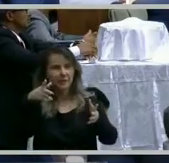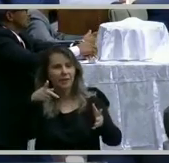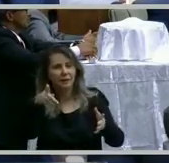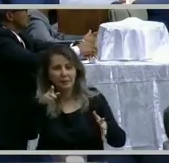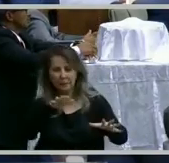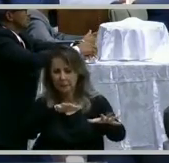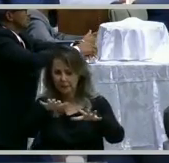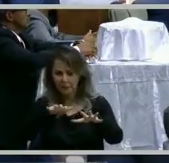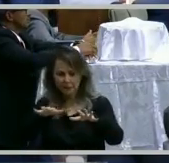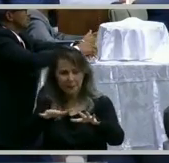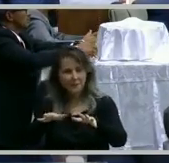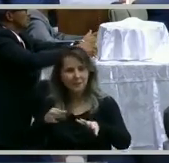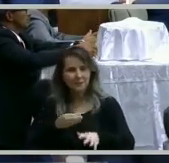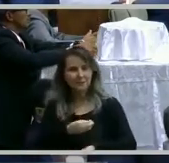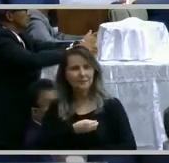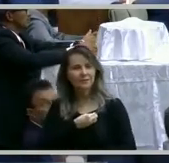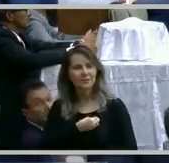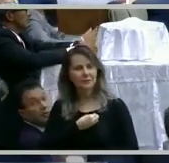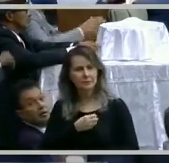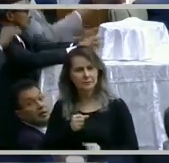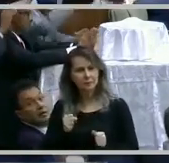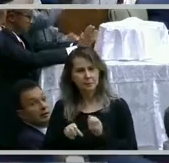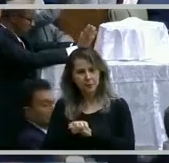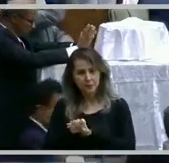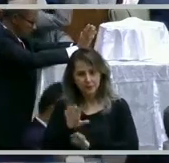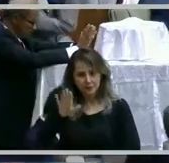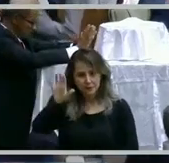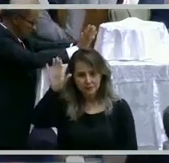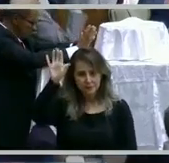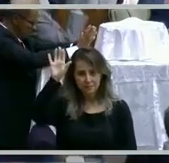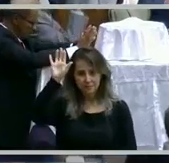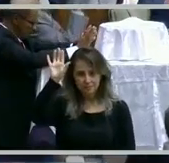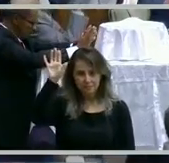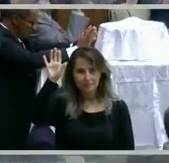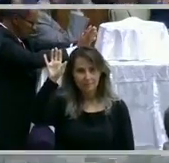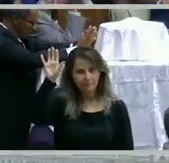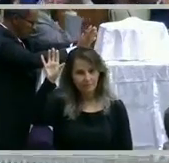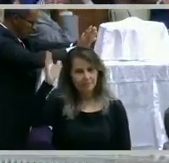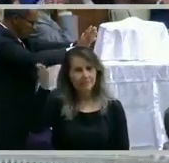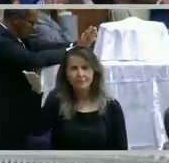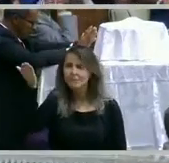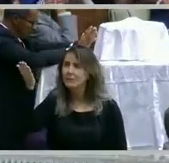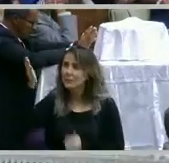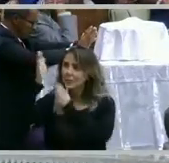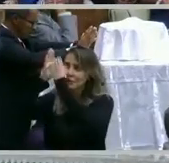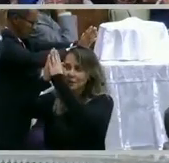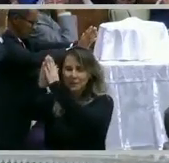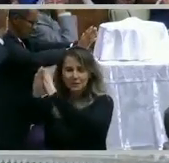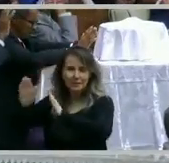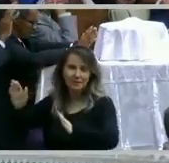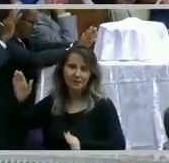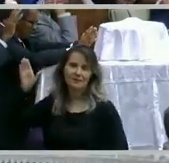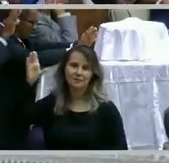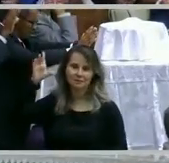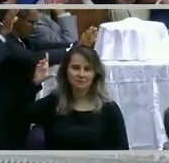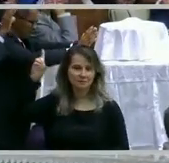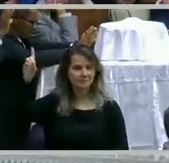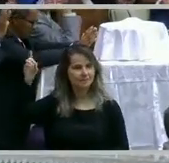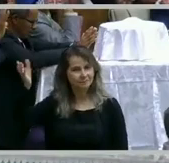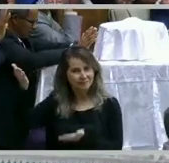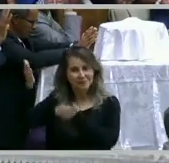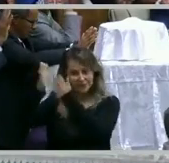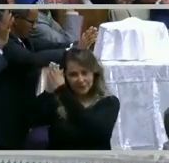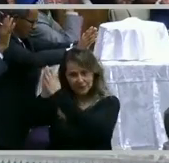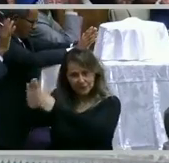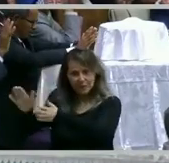Deus. Você pode levantar assim uma das mãos e adorar Ele? E adorar